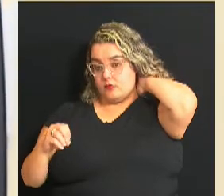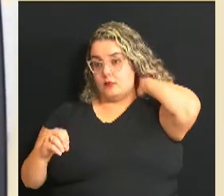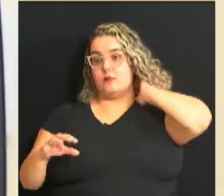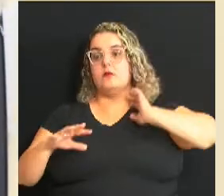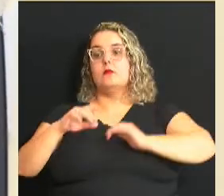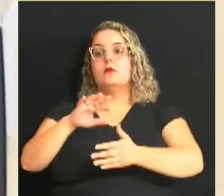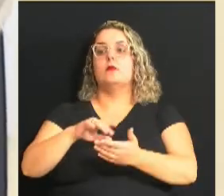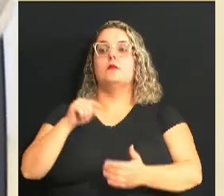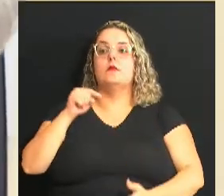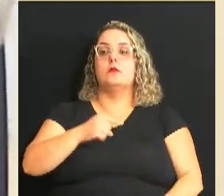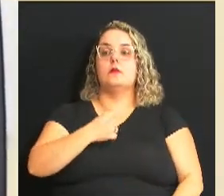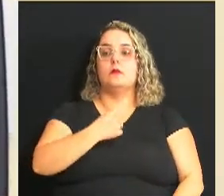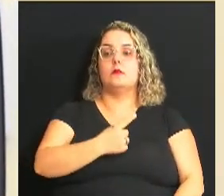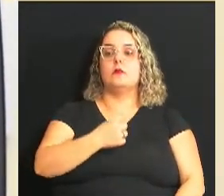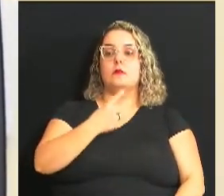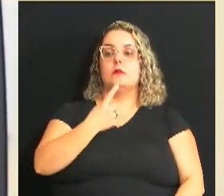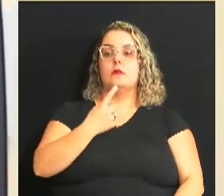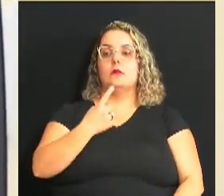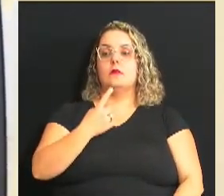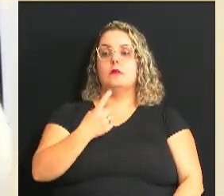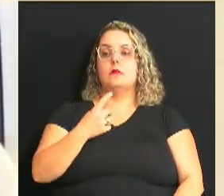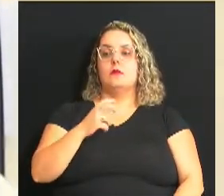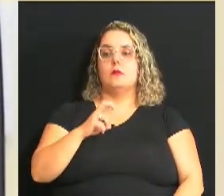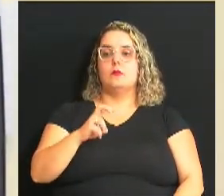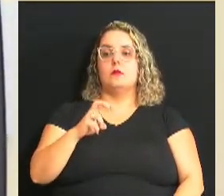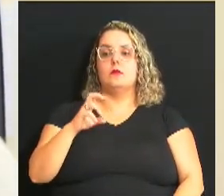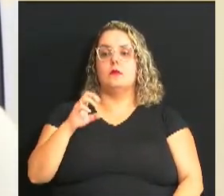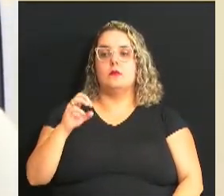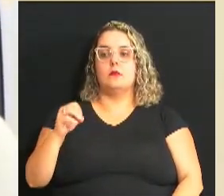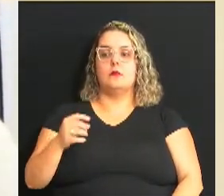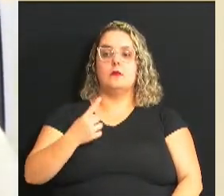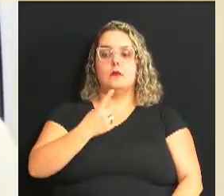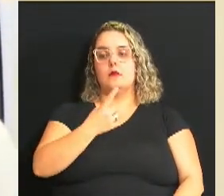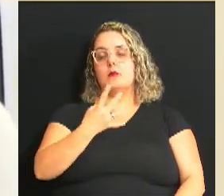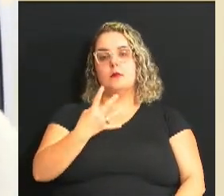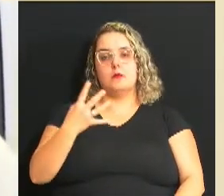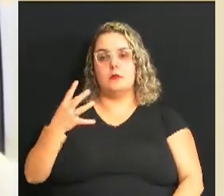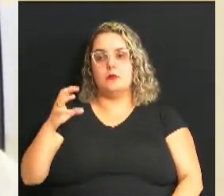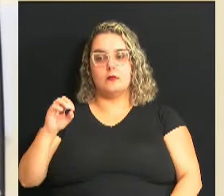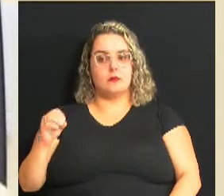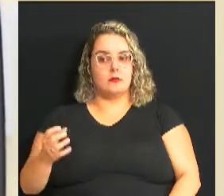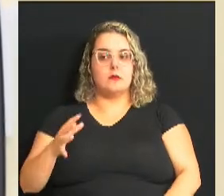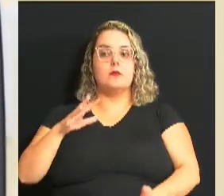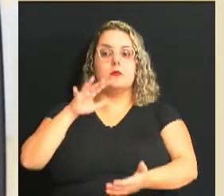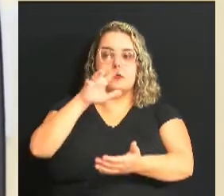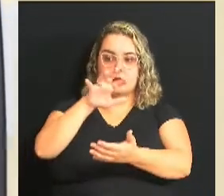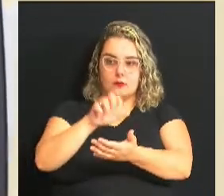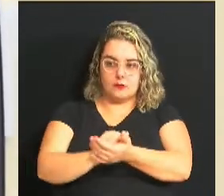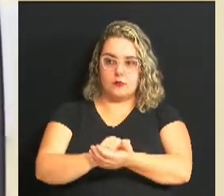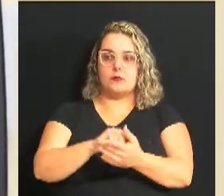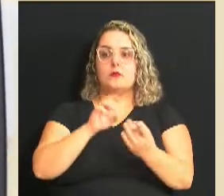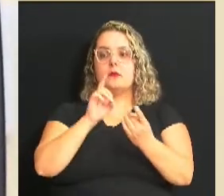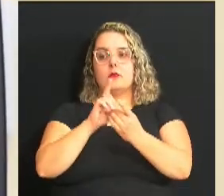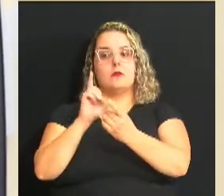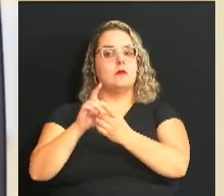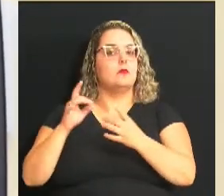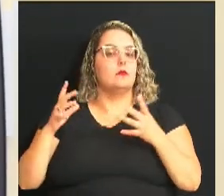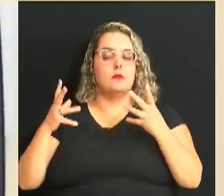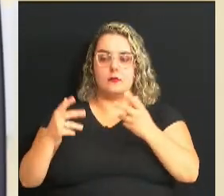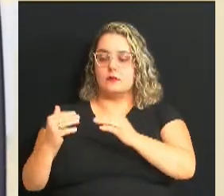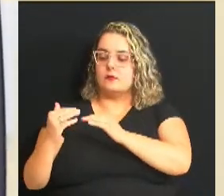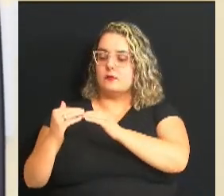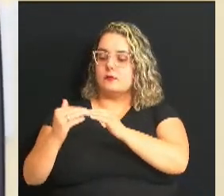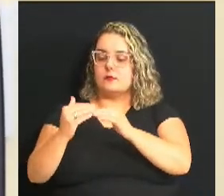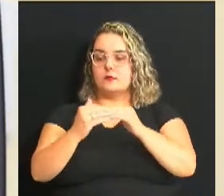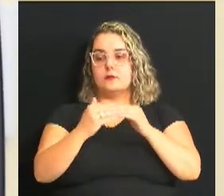inscritos, e 1.500, 1.400 inscritos, e realmente contemplou todo mundo que estava de acordo, e foi